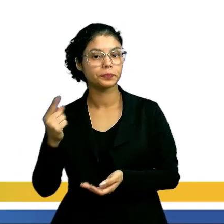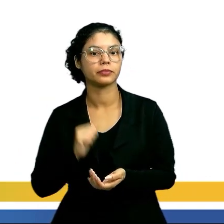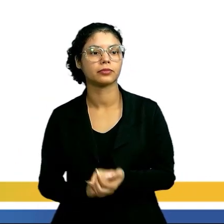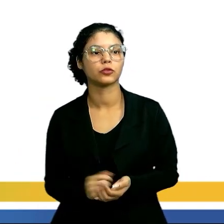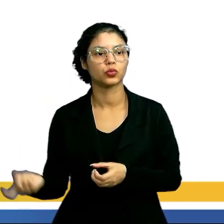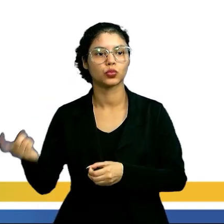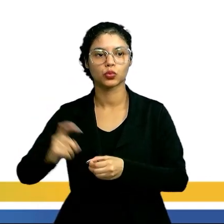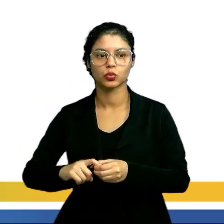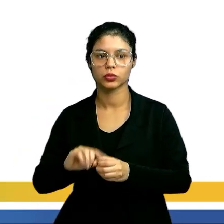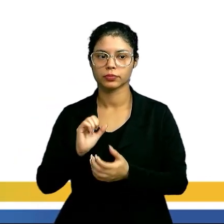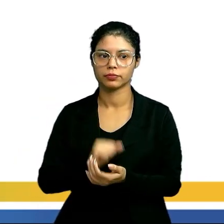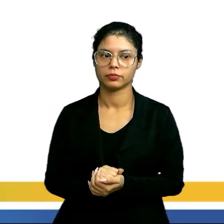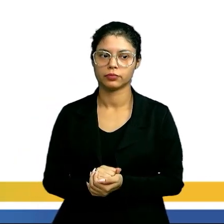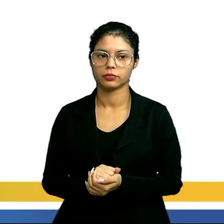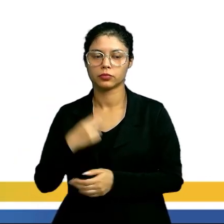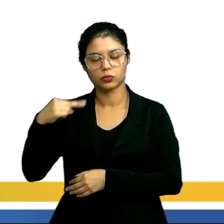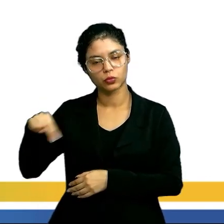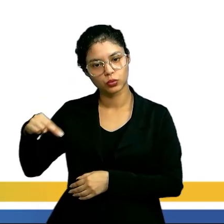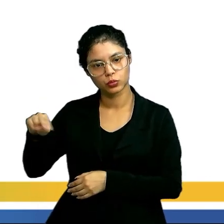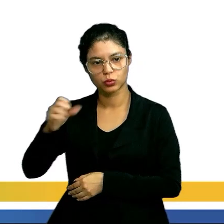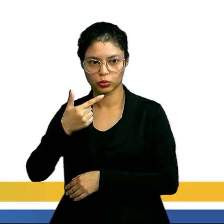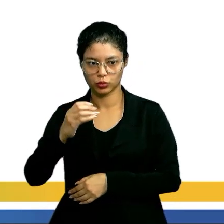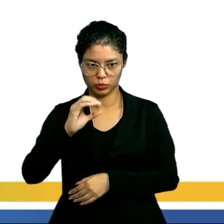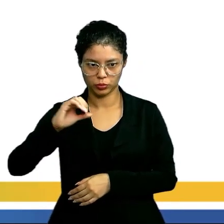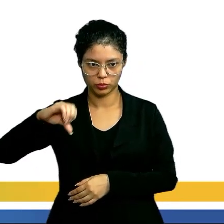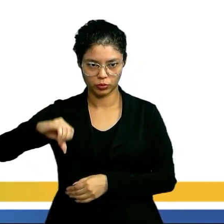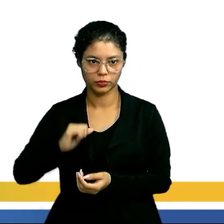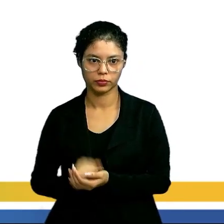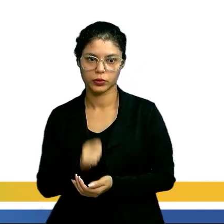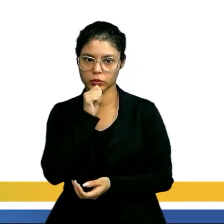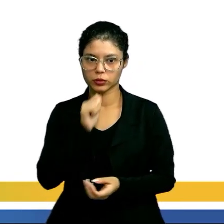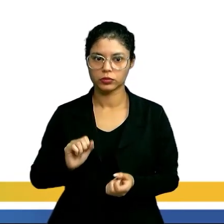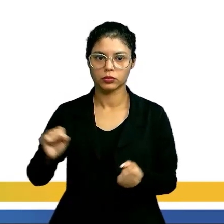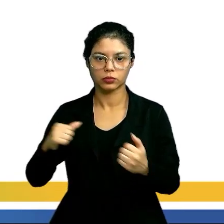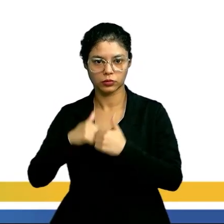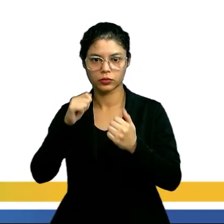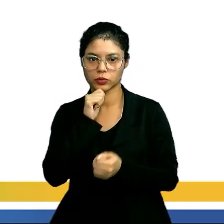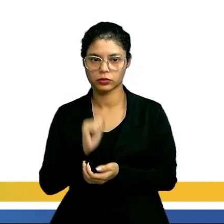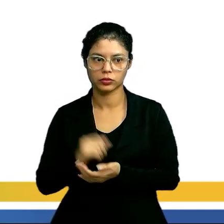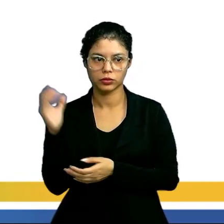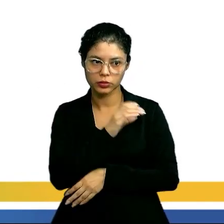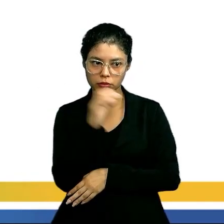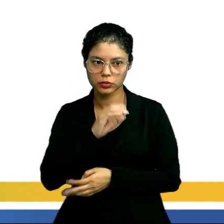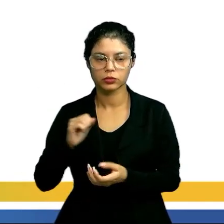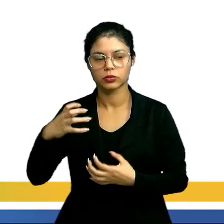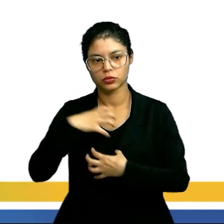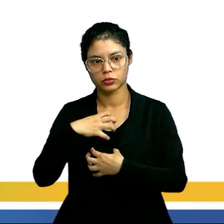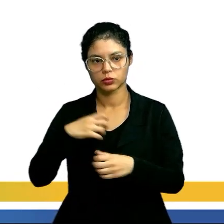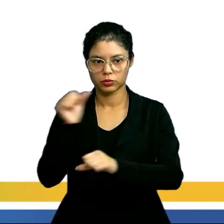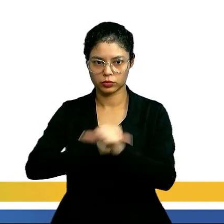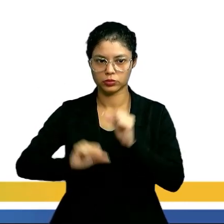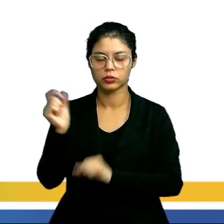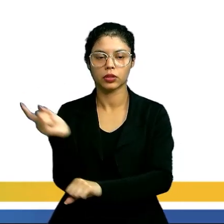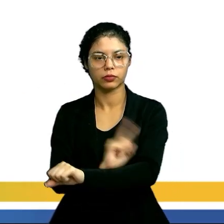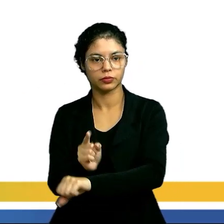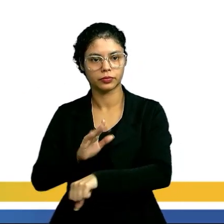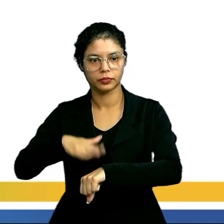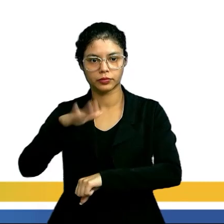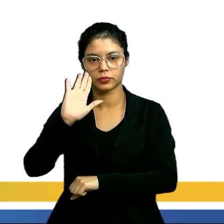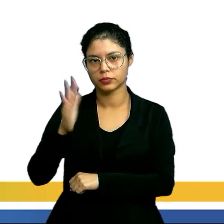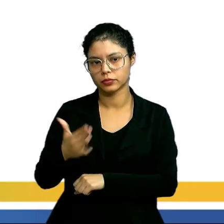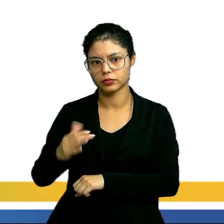gravitacional, observamos que a energia potencial gravitacional ela pode ser calculada como sendo a massa vezes a gravidade vezes a altura. Como